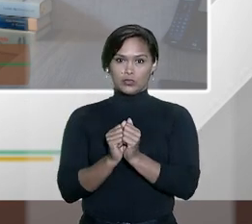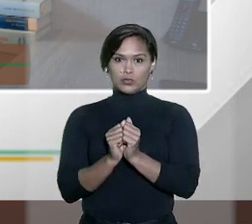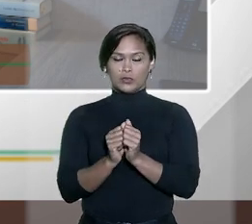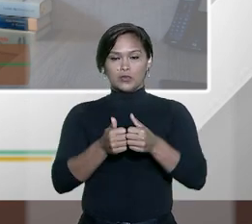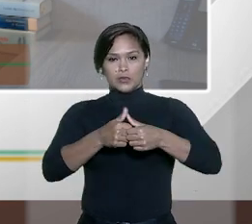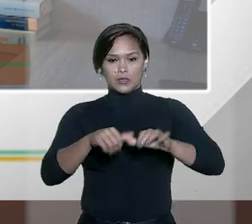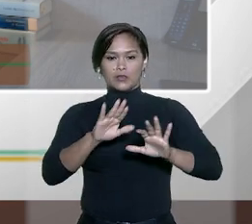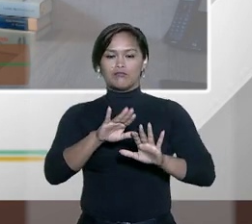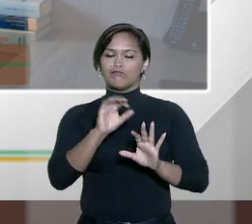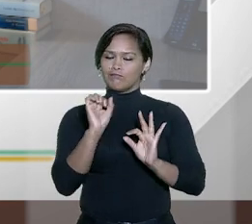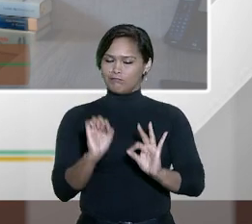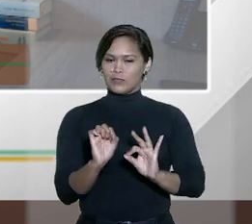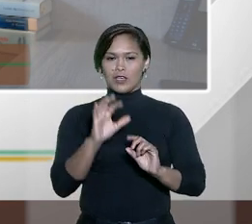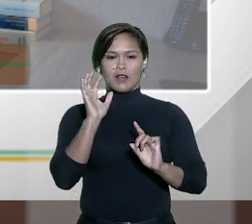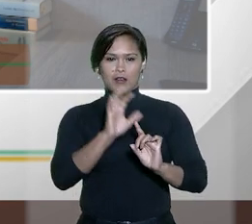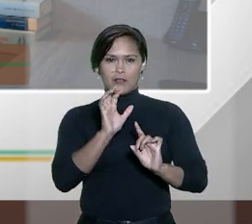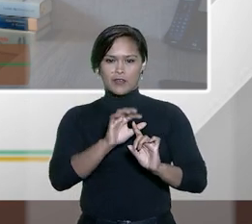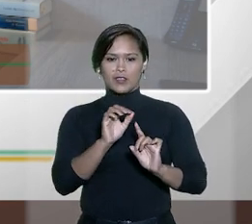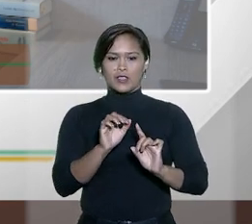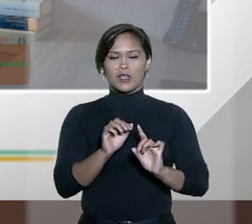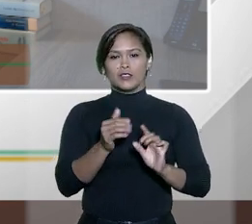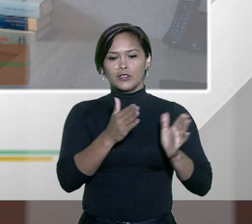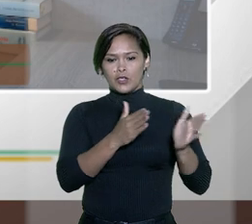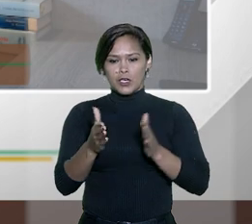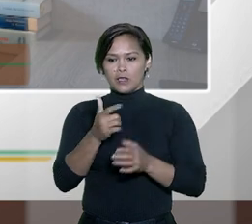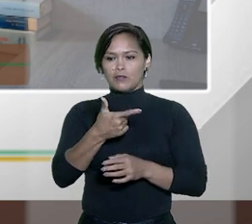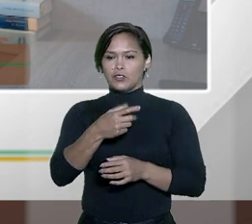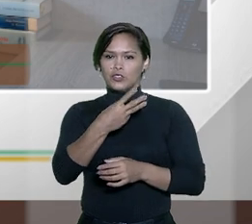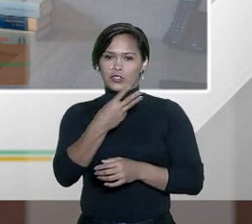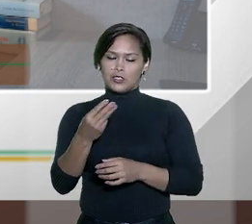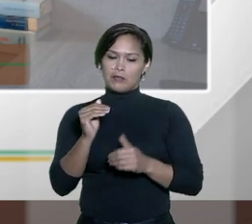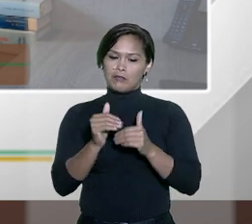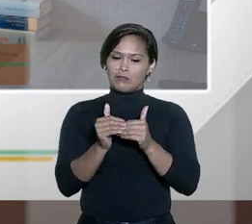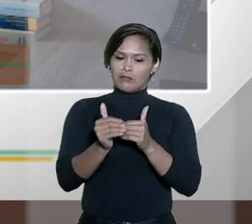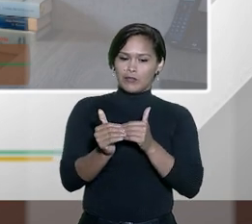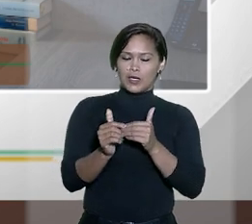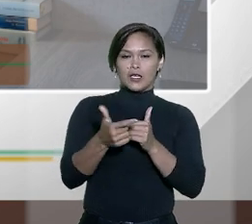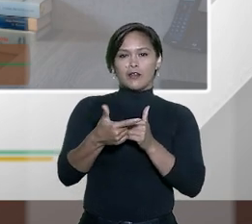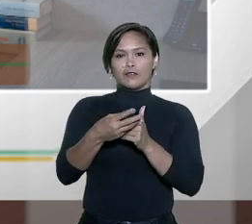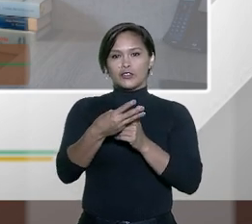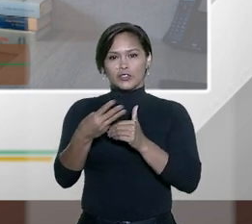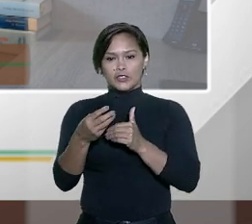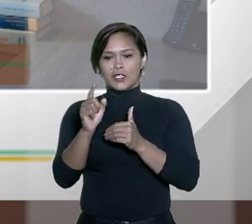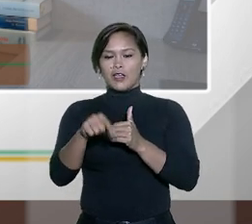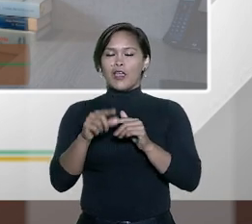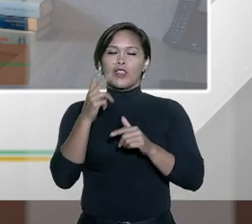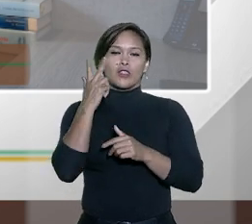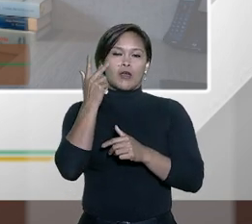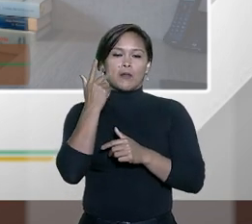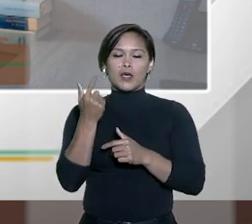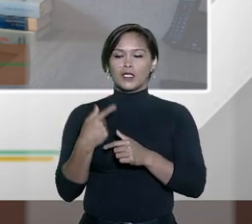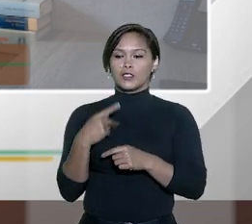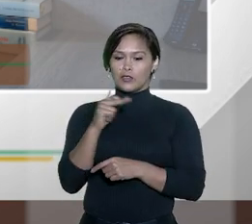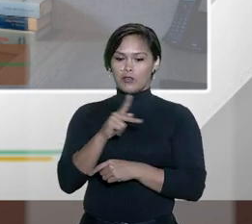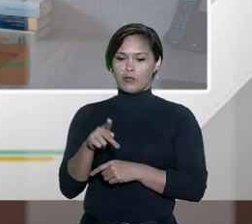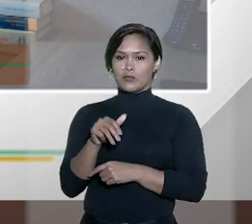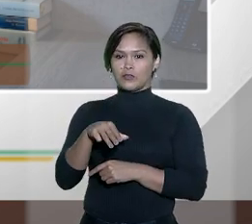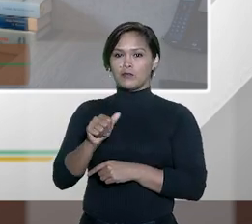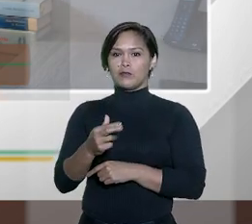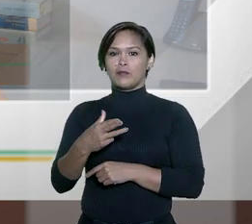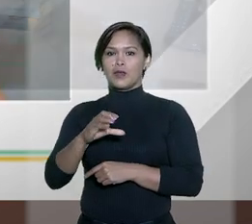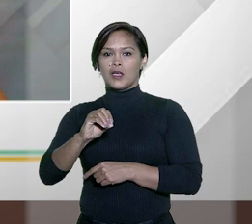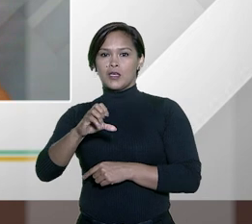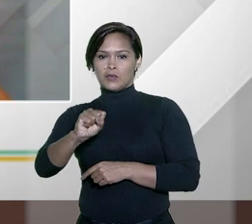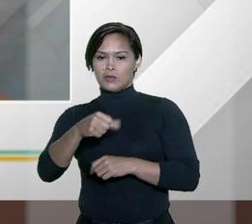2023. Então, sim, serão afetados provavelmente em 23, mas a partir de 23 aí se normaliza, como o Dr. Marcos